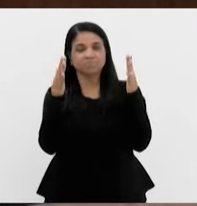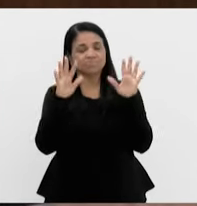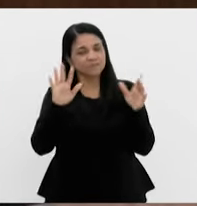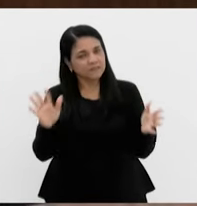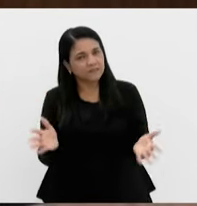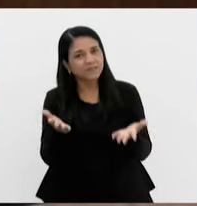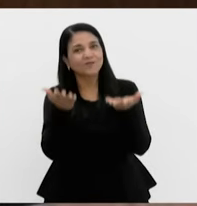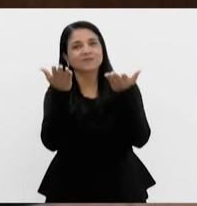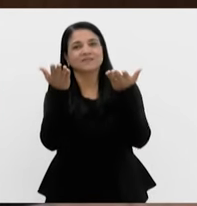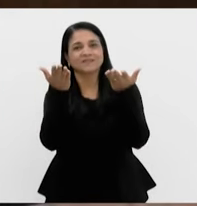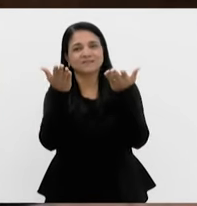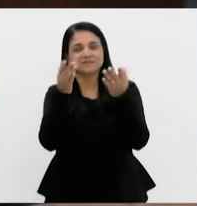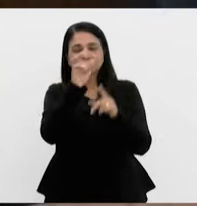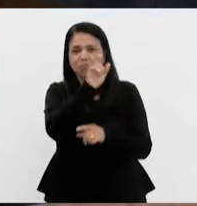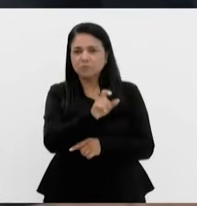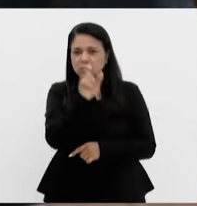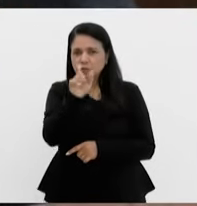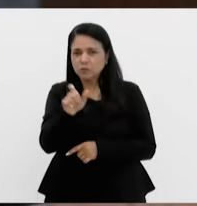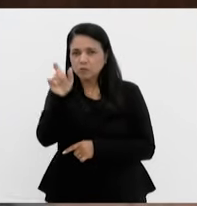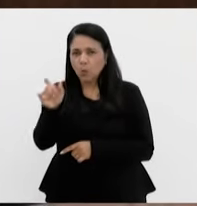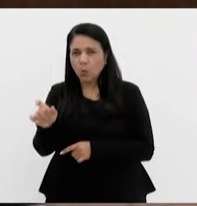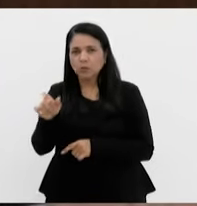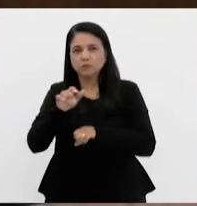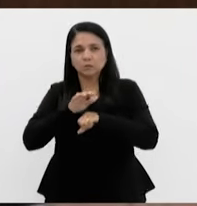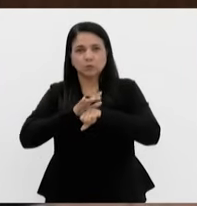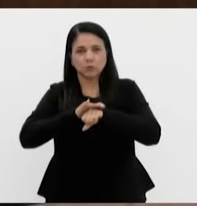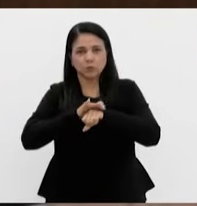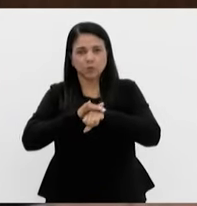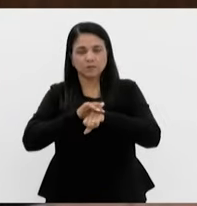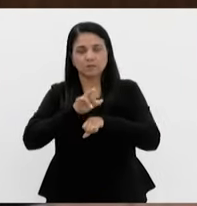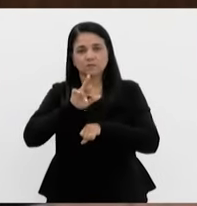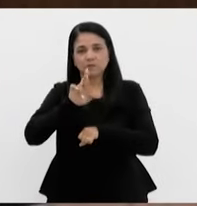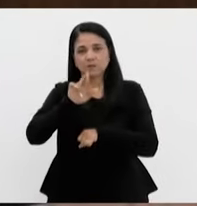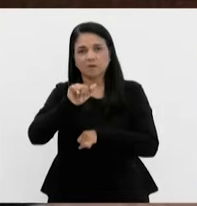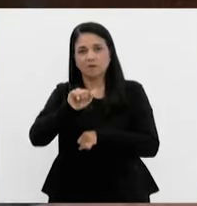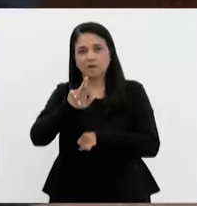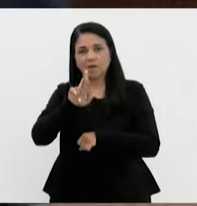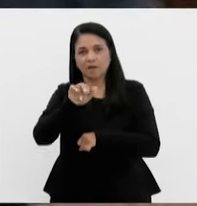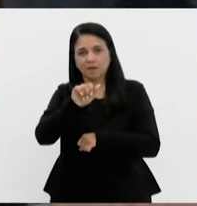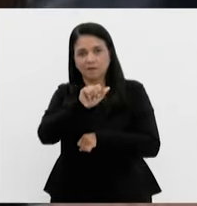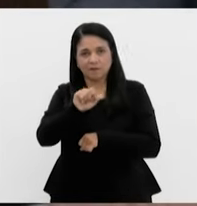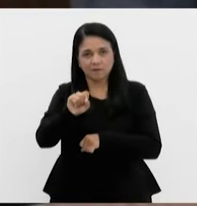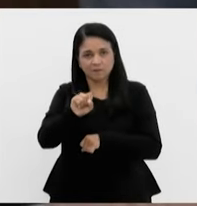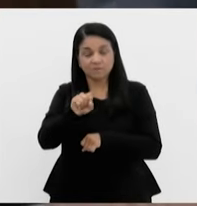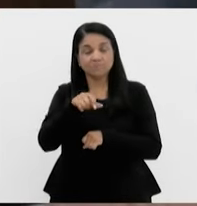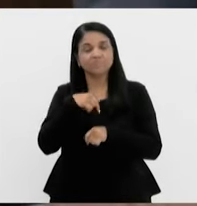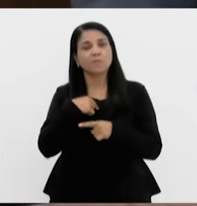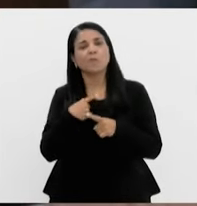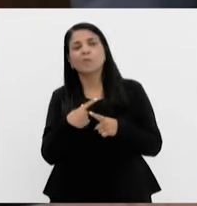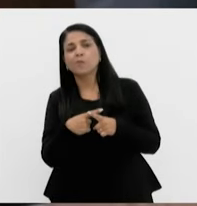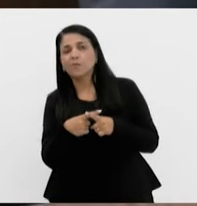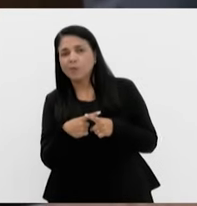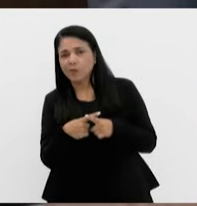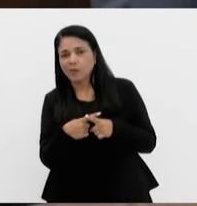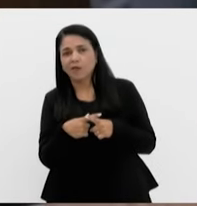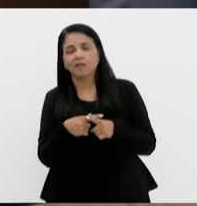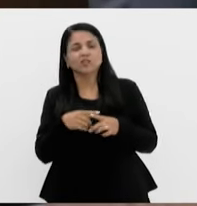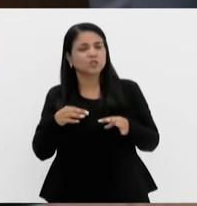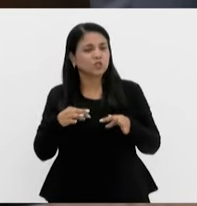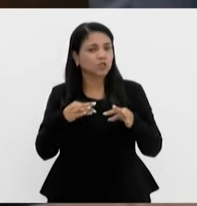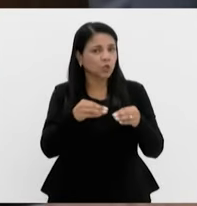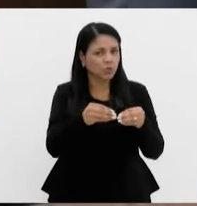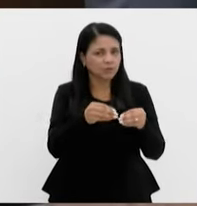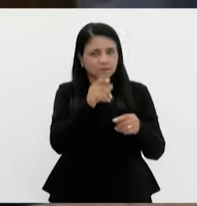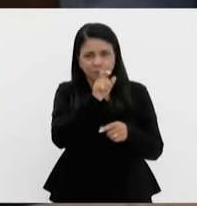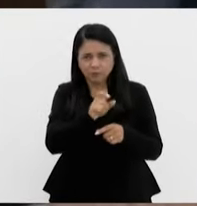enaltecer as pessoas raras por quê Porque são raras e todas todos Na verdade são raros mas as